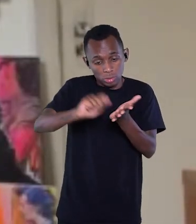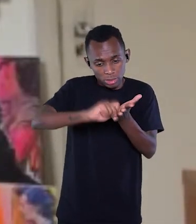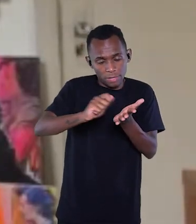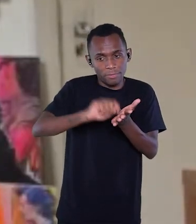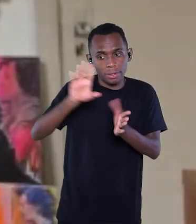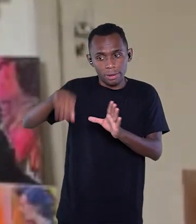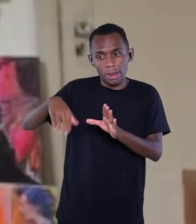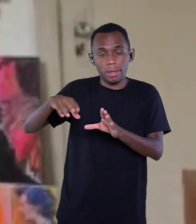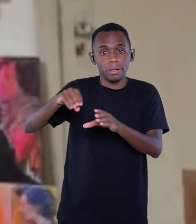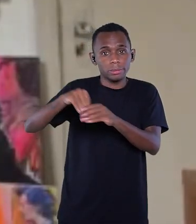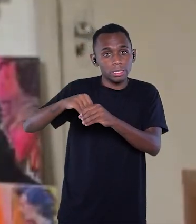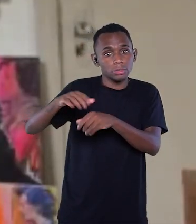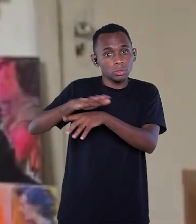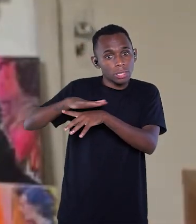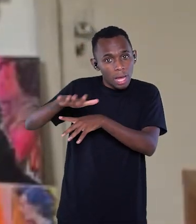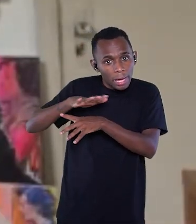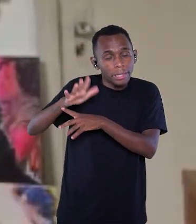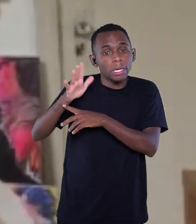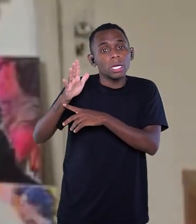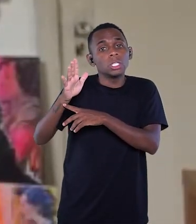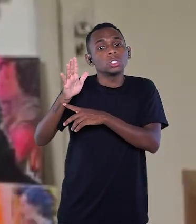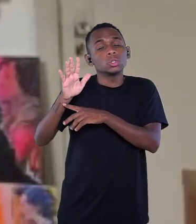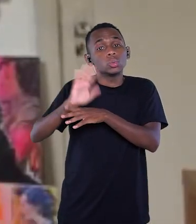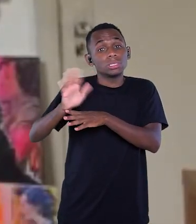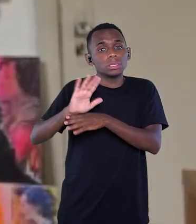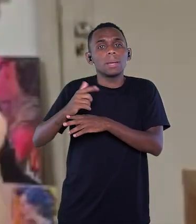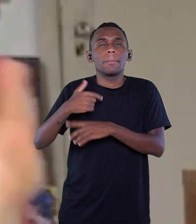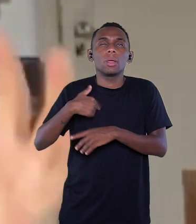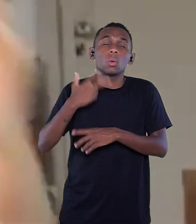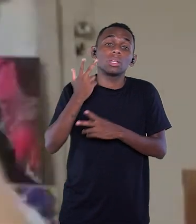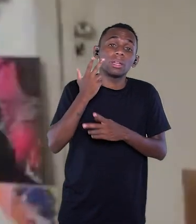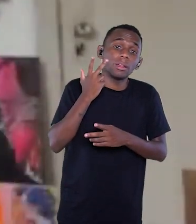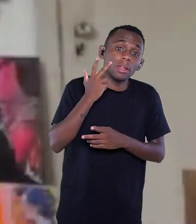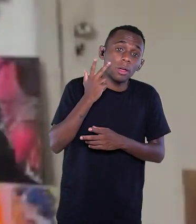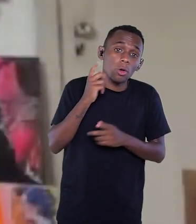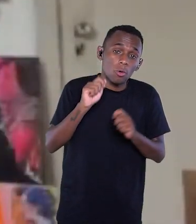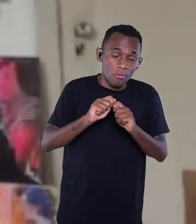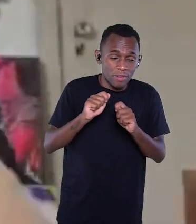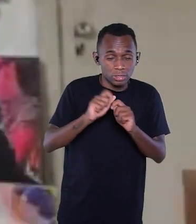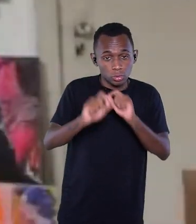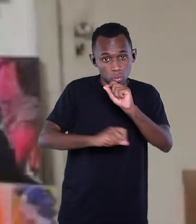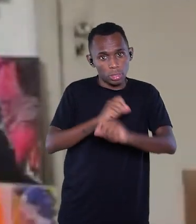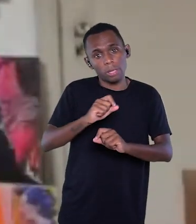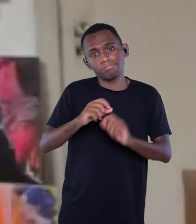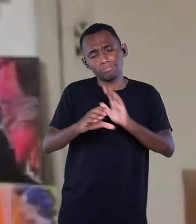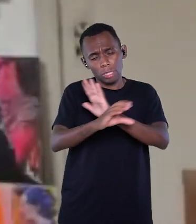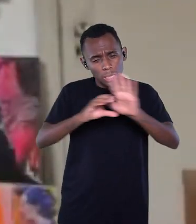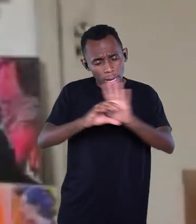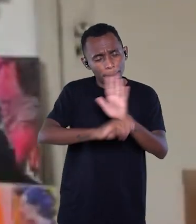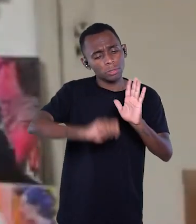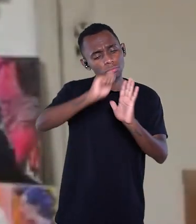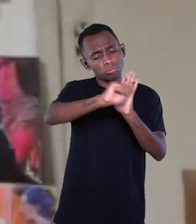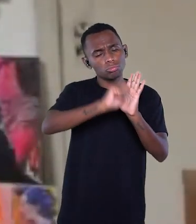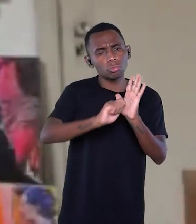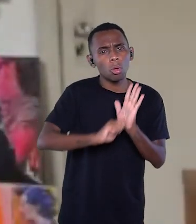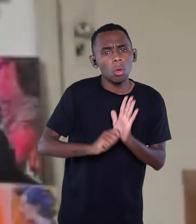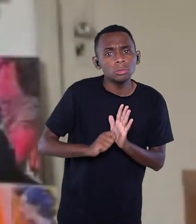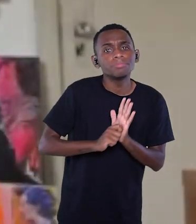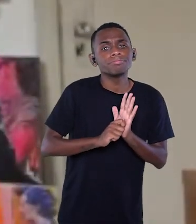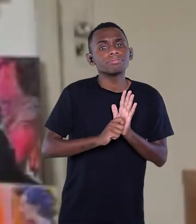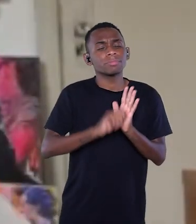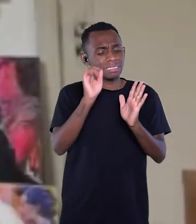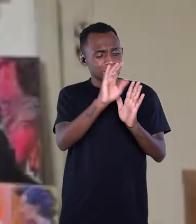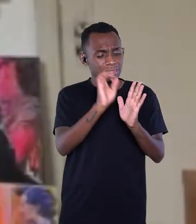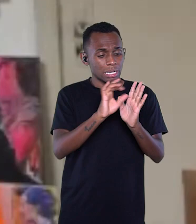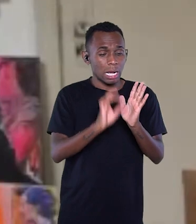no cinema, só para dizer assim, aí eu vou fazendo, na verdade, alguns capítulos pensando o que essas